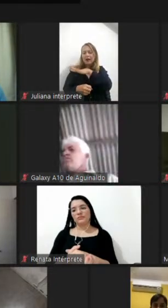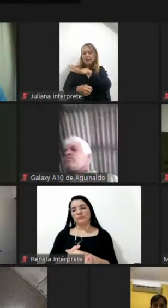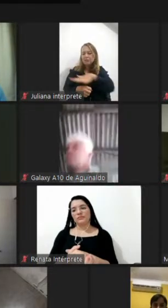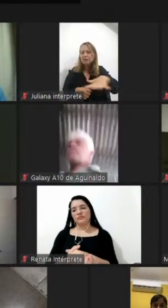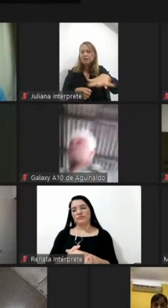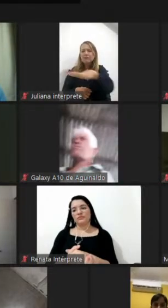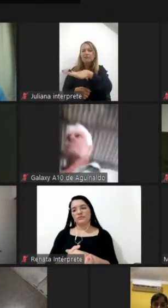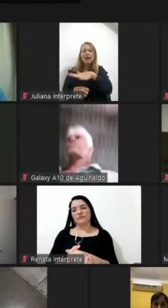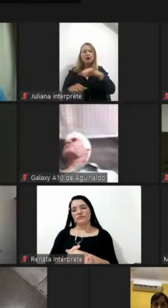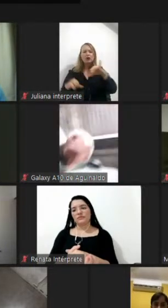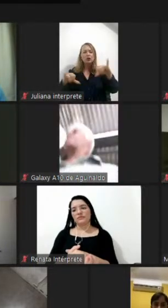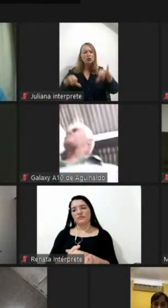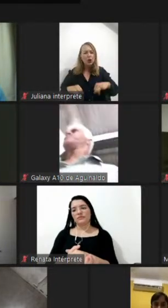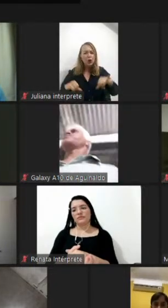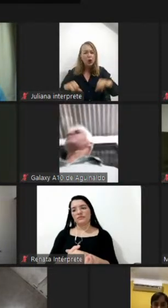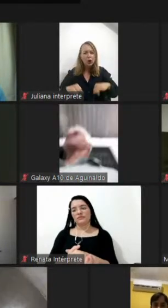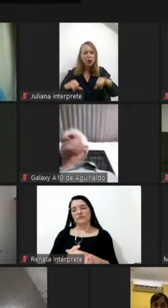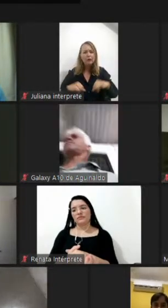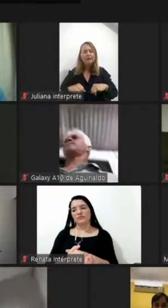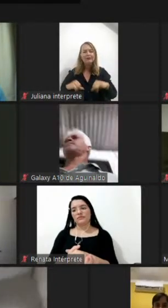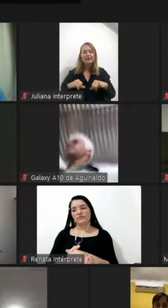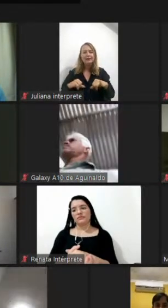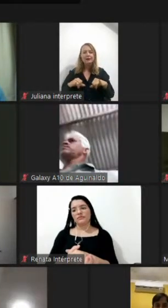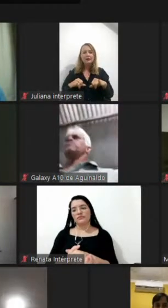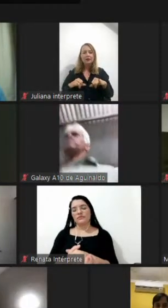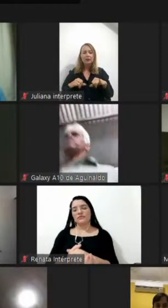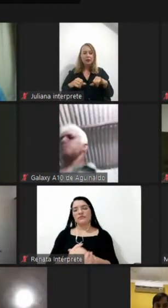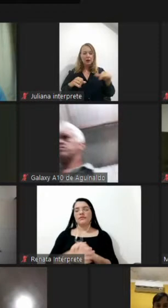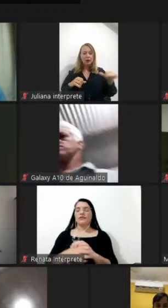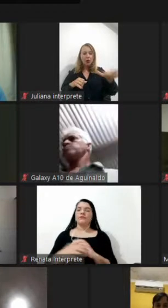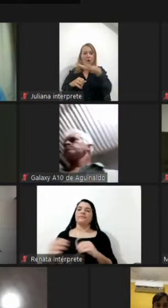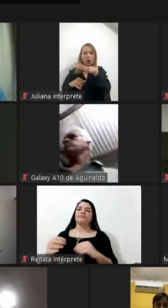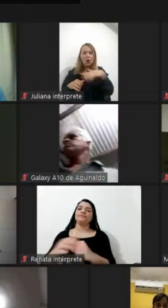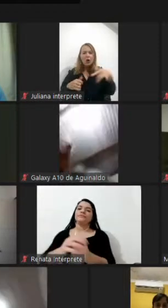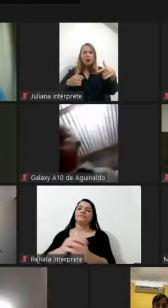batalha é natural ver-se situações horrorosas.